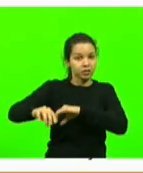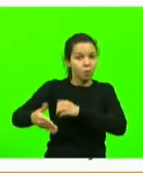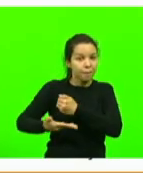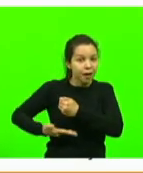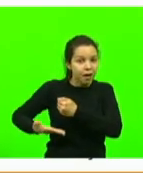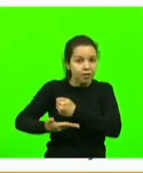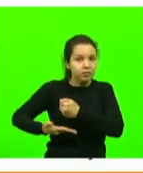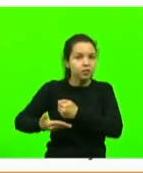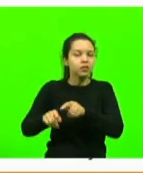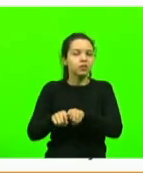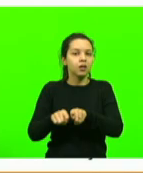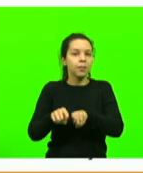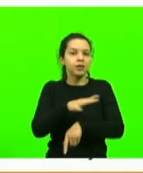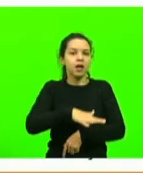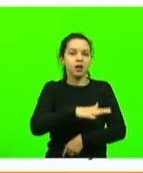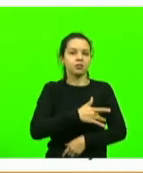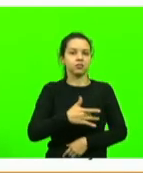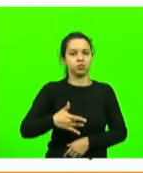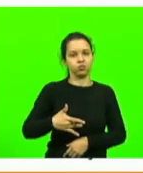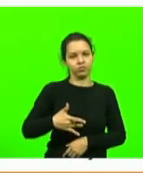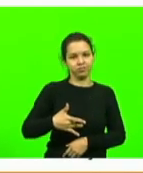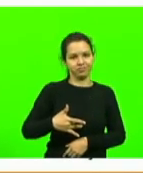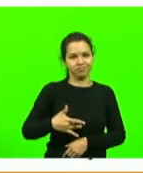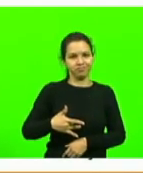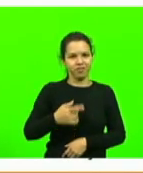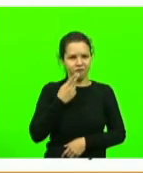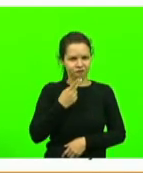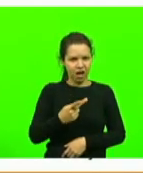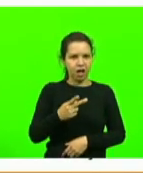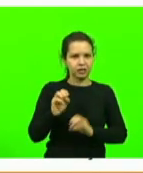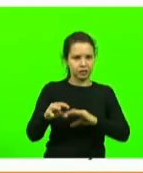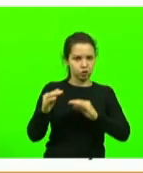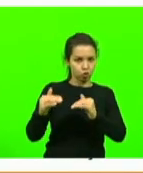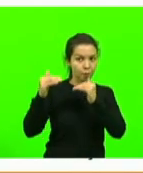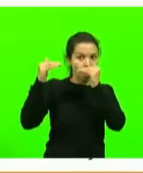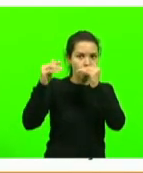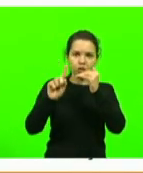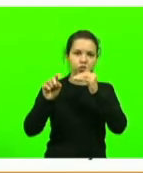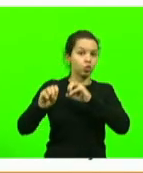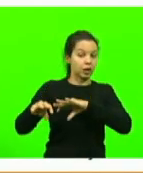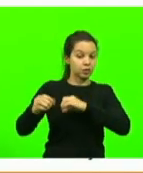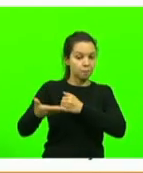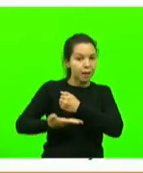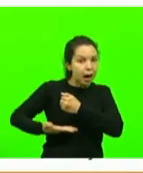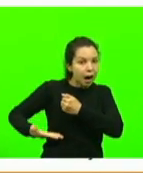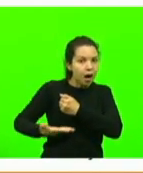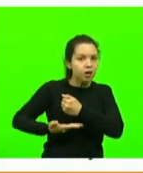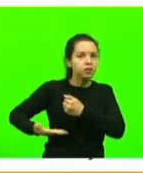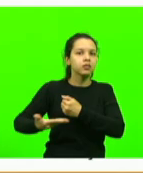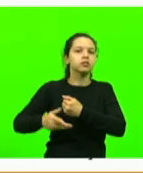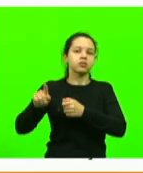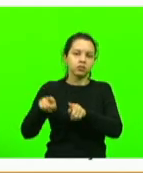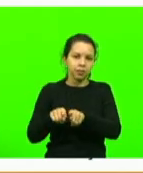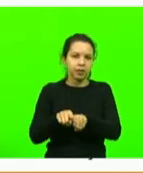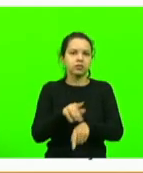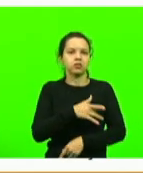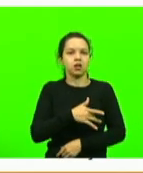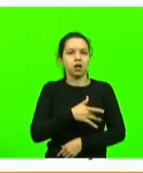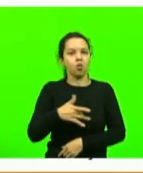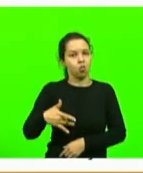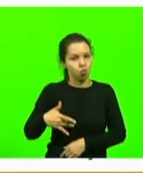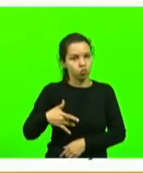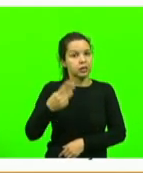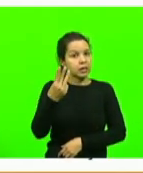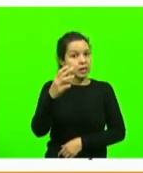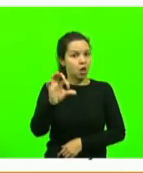e da saúde não estamos nem falando do ensino superior Educação Básica e saúde 39 por